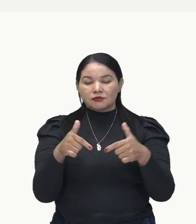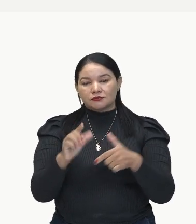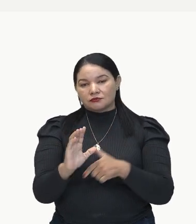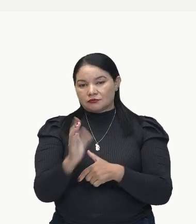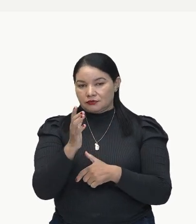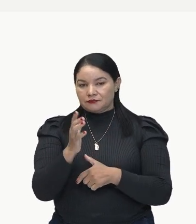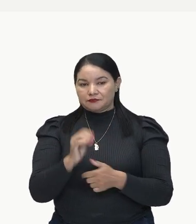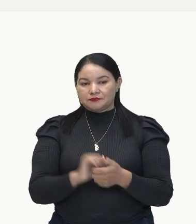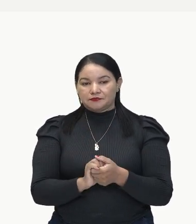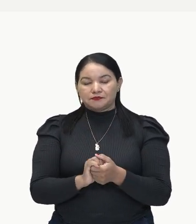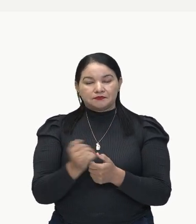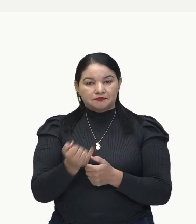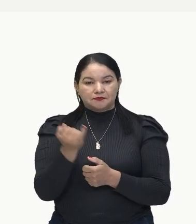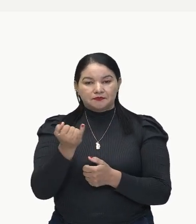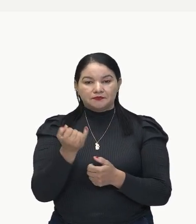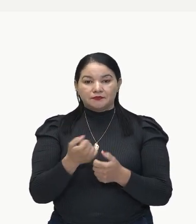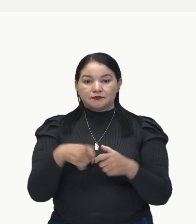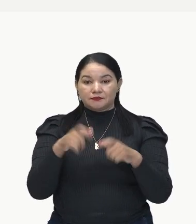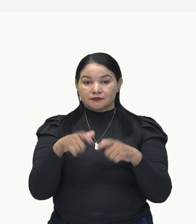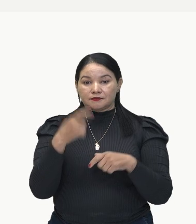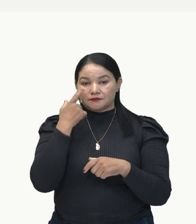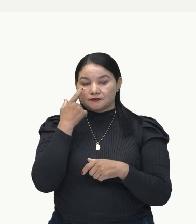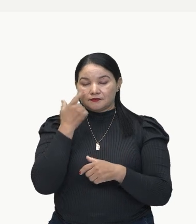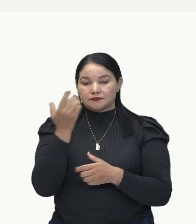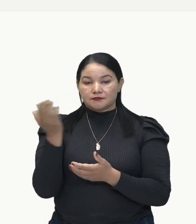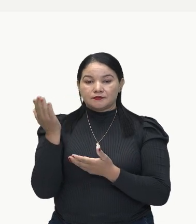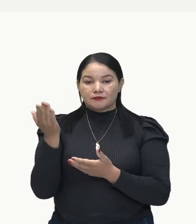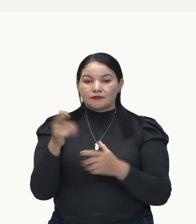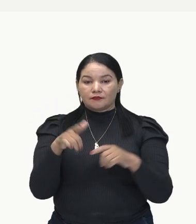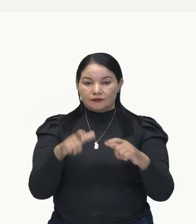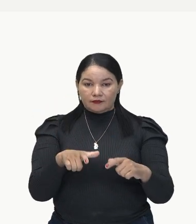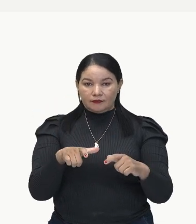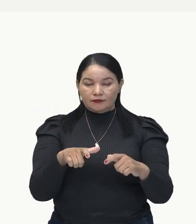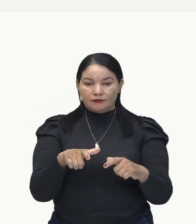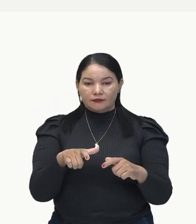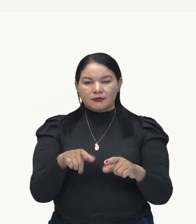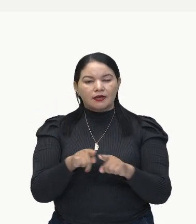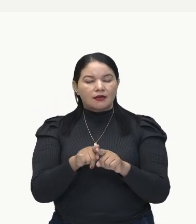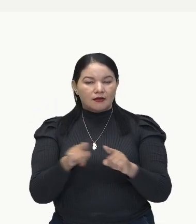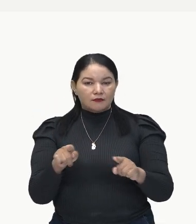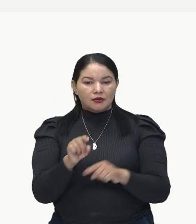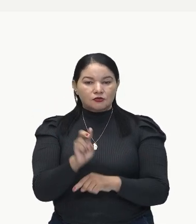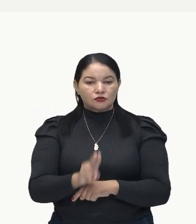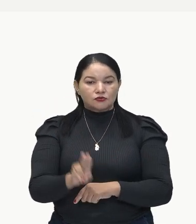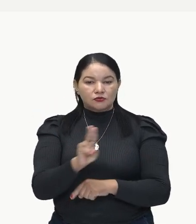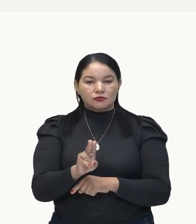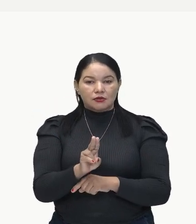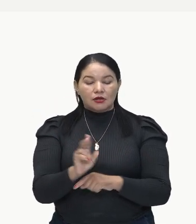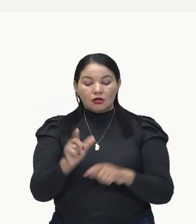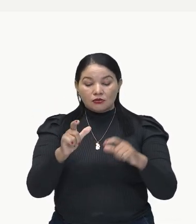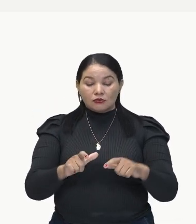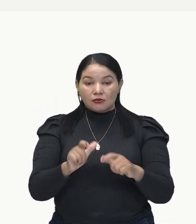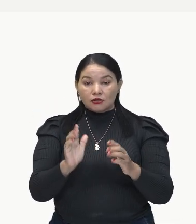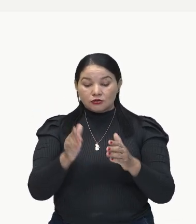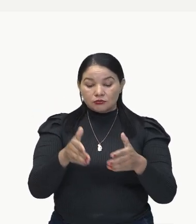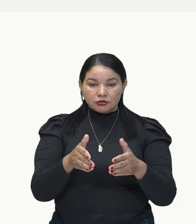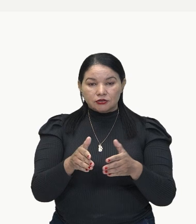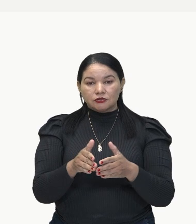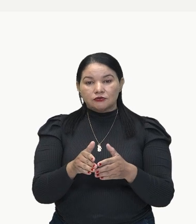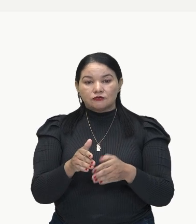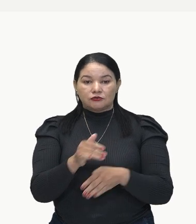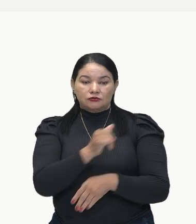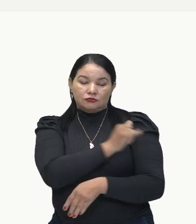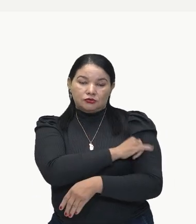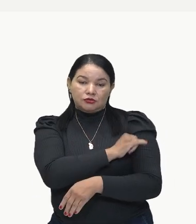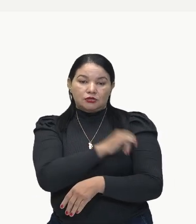ocorre. Muito importante. Lugar, pensei em local, mas eu não vou usar necessariamente lugares específicos, como Rio de Janeiro, São